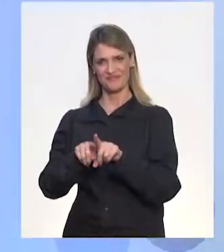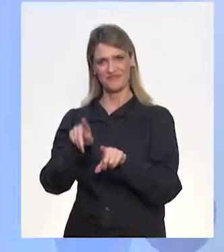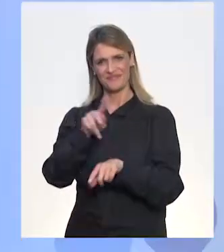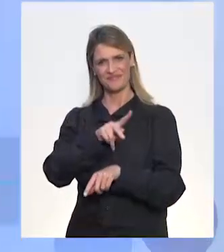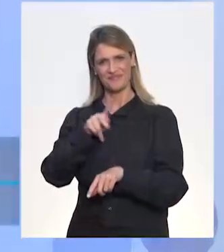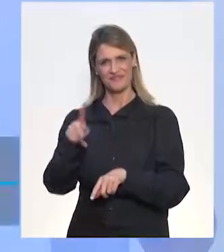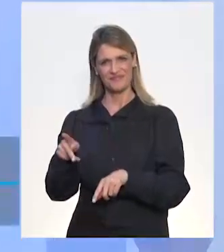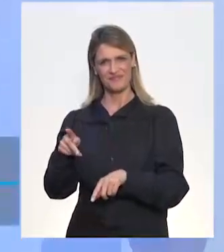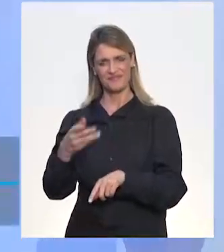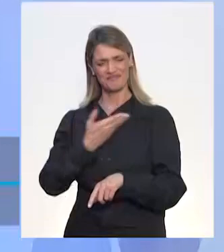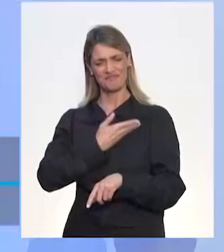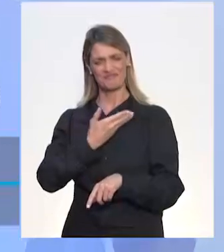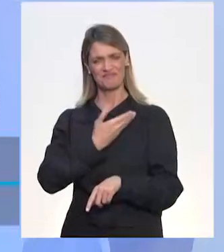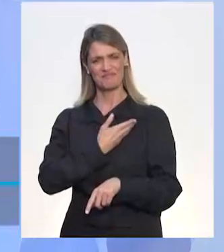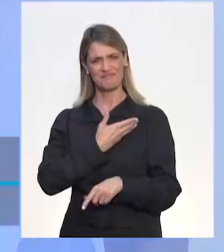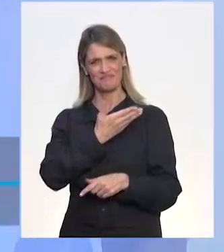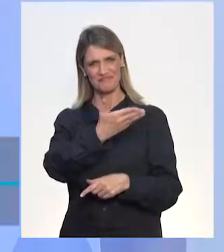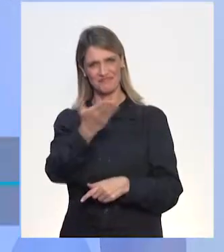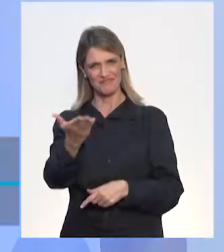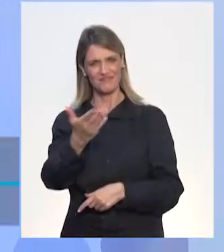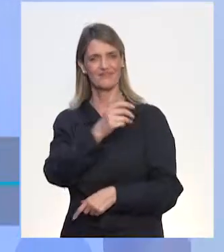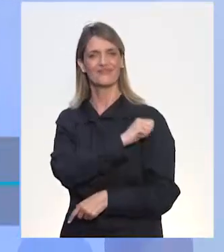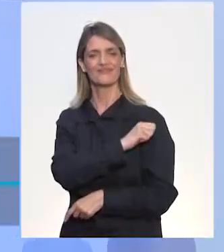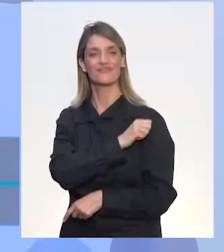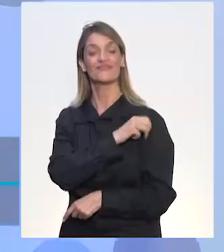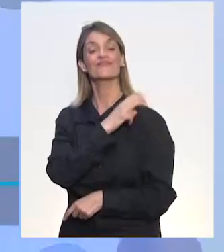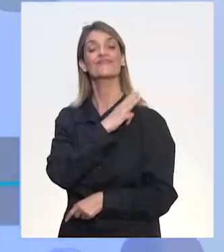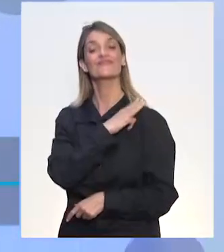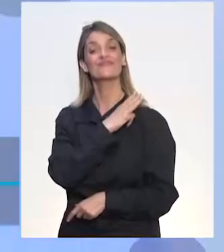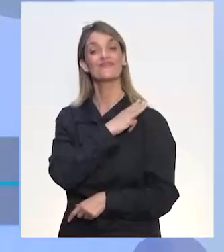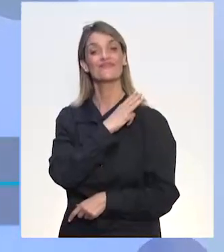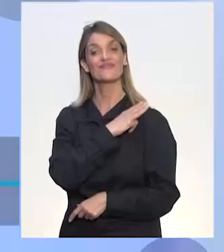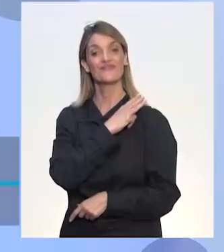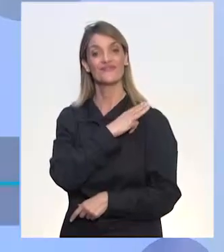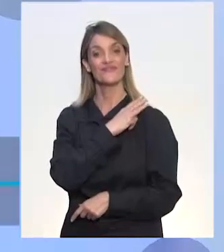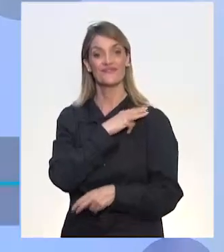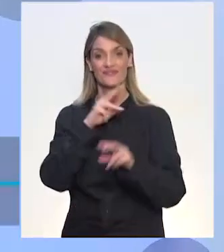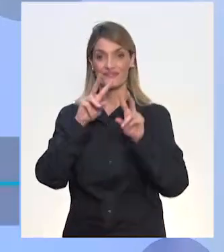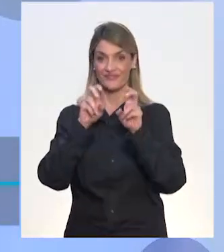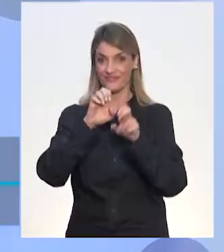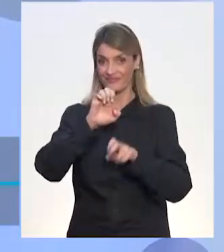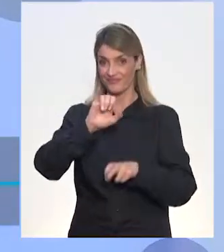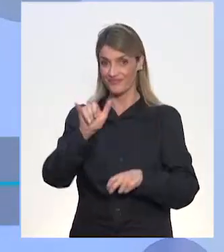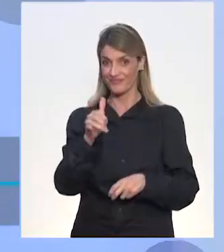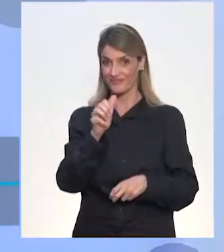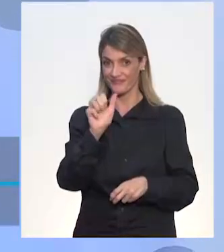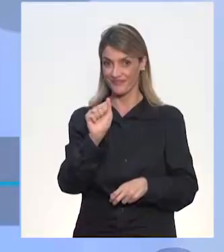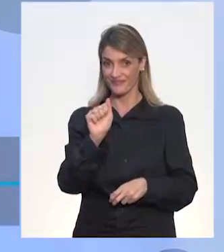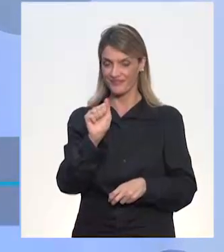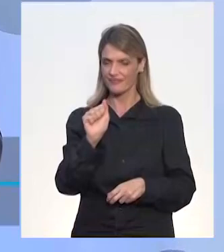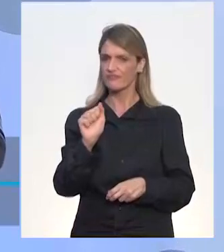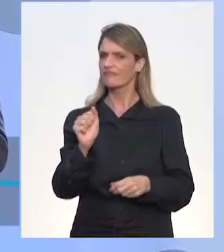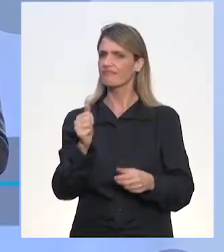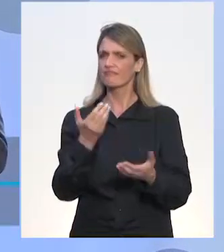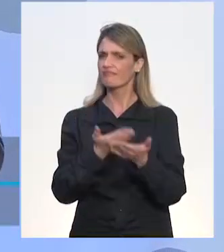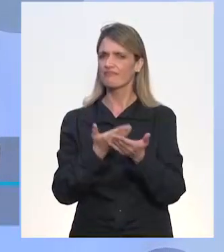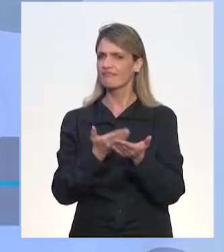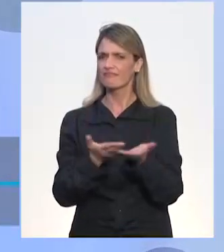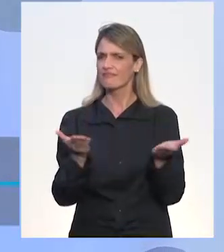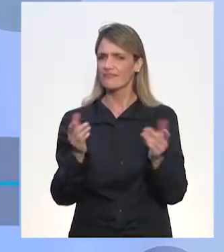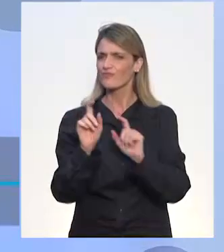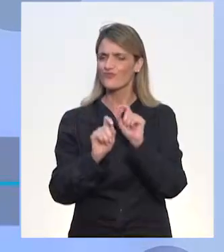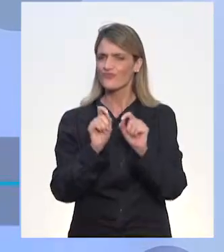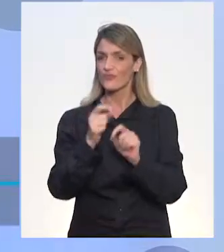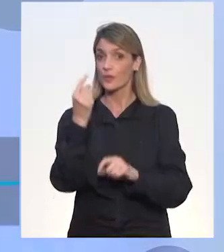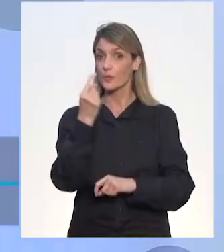parceira professora. Olá, estudante do terceiro ano do termo EJA. Nós iremos trabalhar hoje a